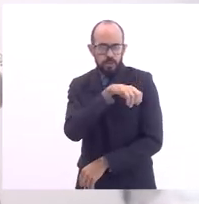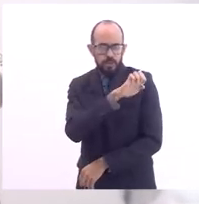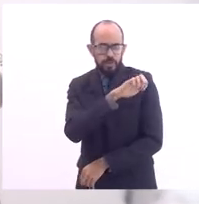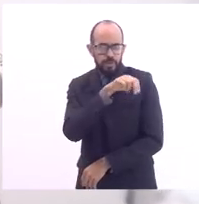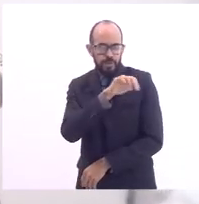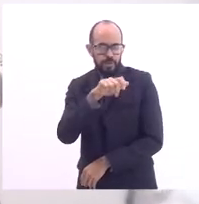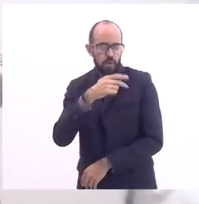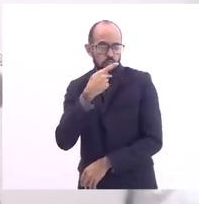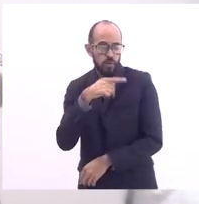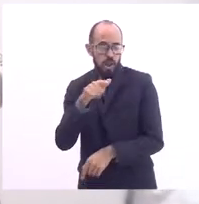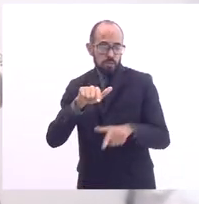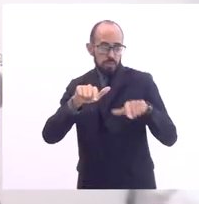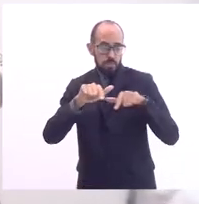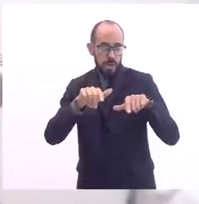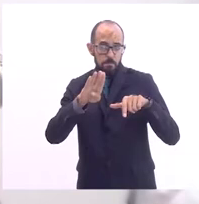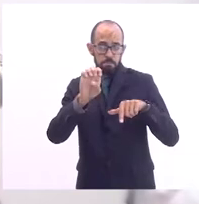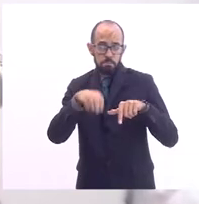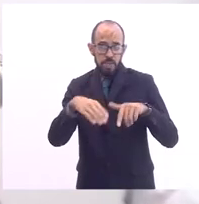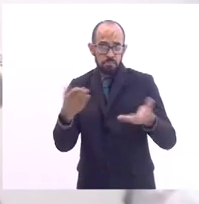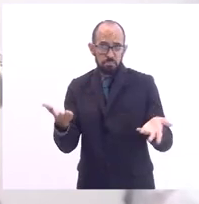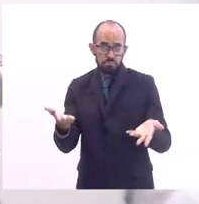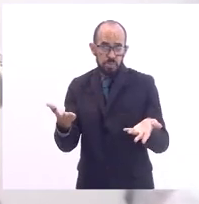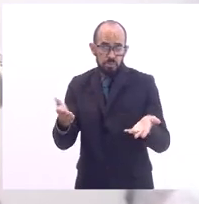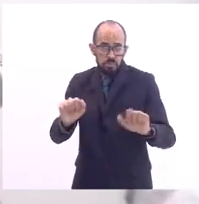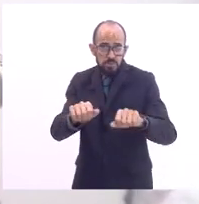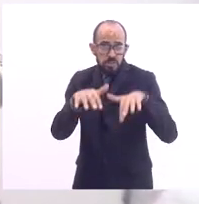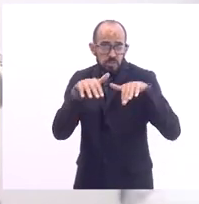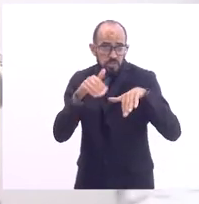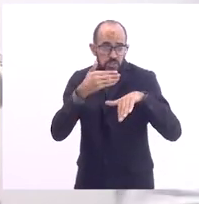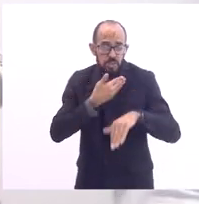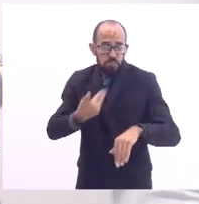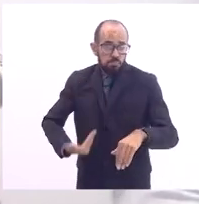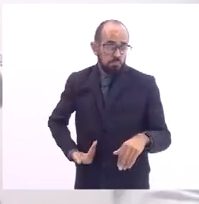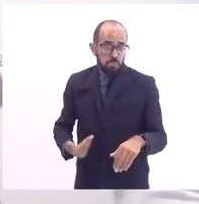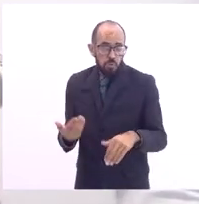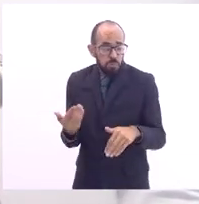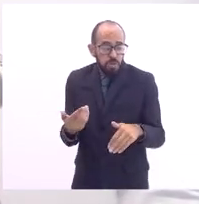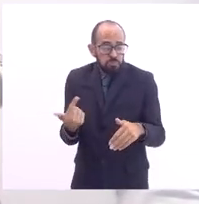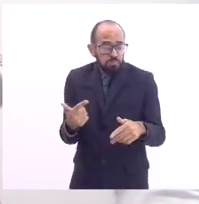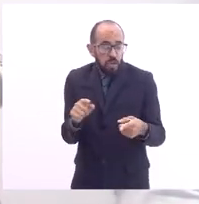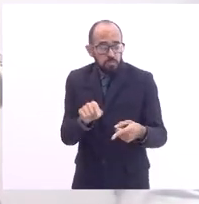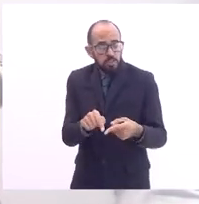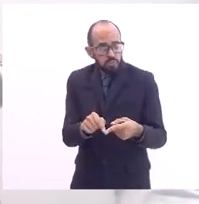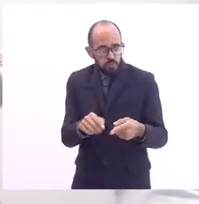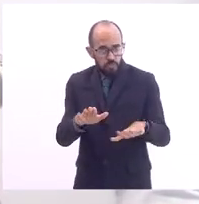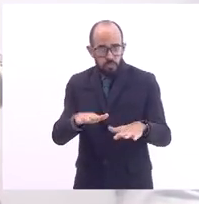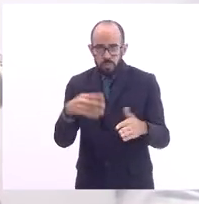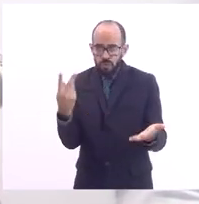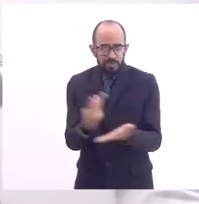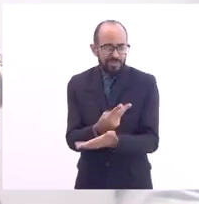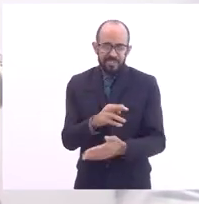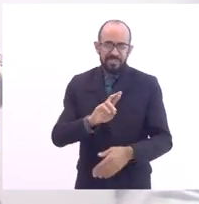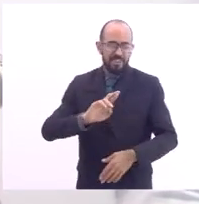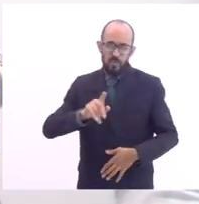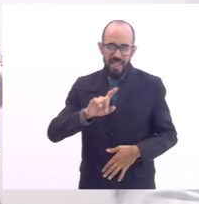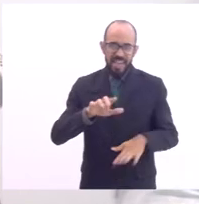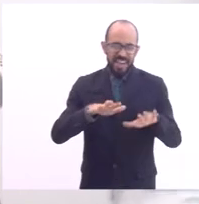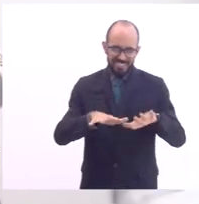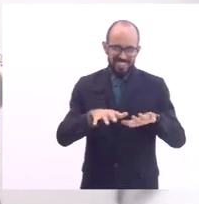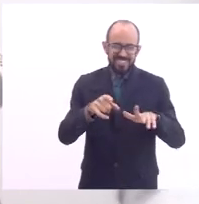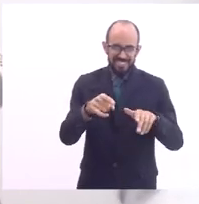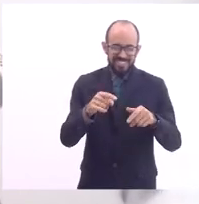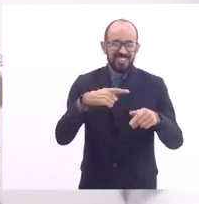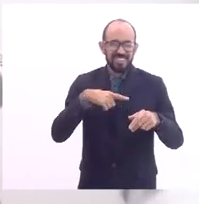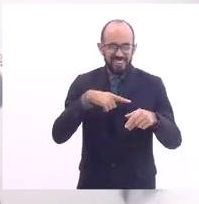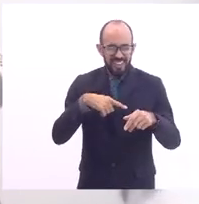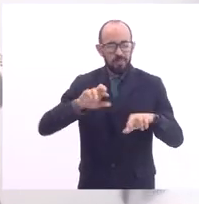serviço. Essa audiência pública não faria o menor sentido. Mas a gente sabe que não é isso que acontece. A gente sabe que há um distanciamento